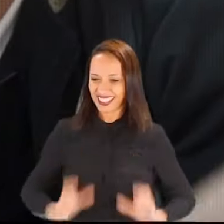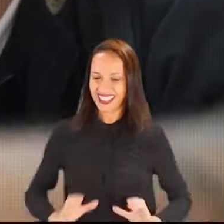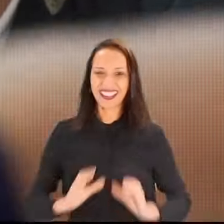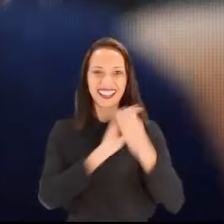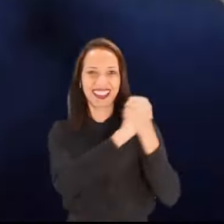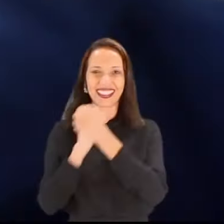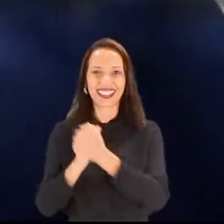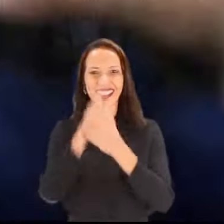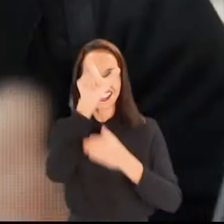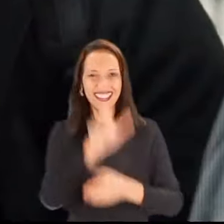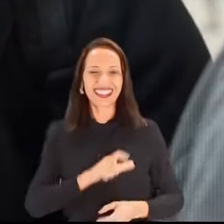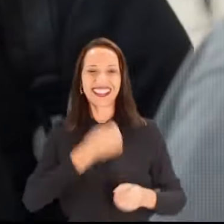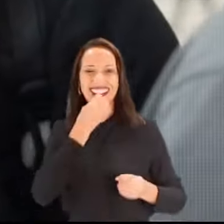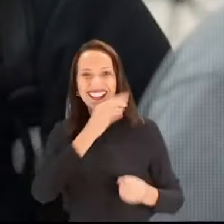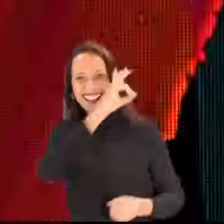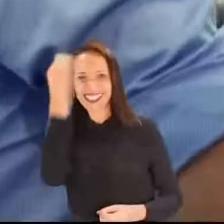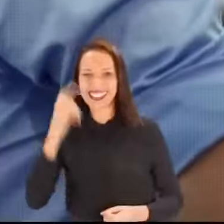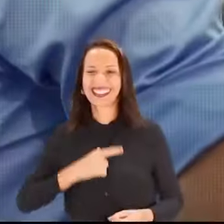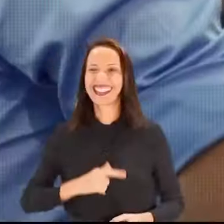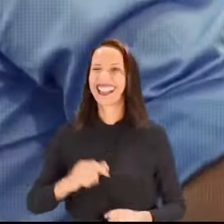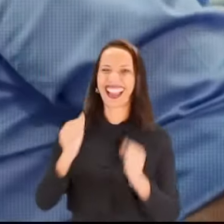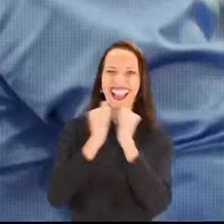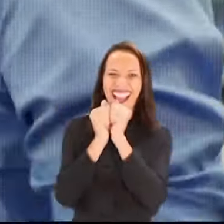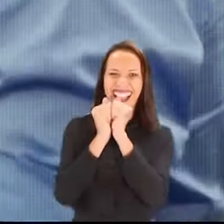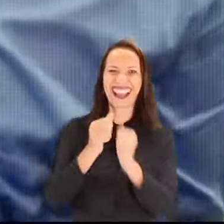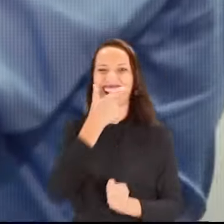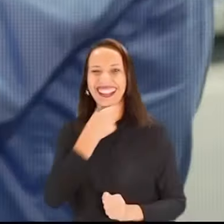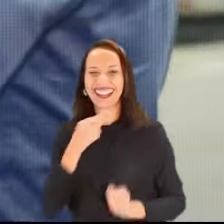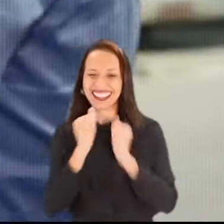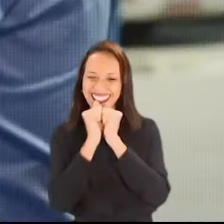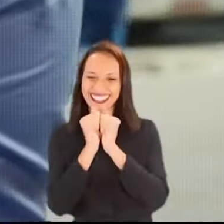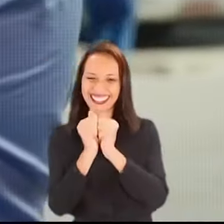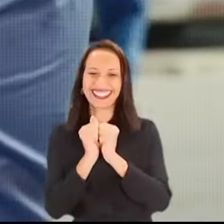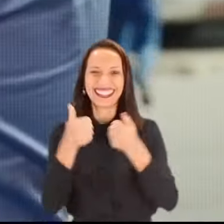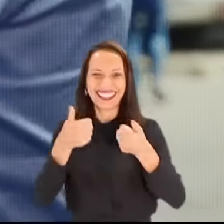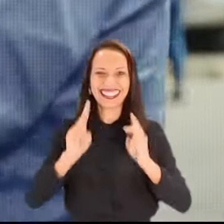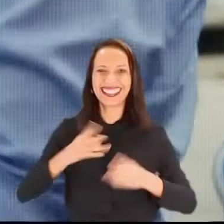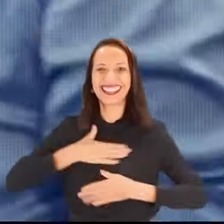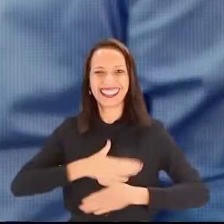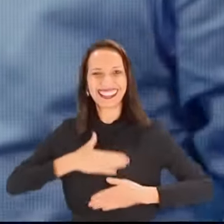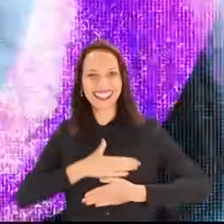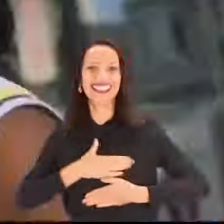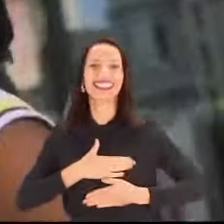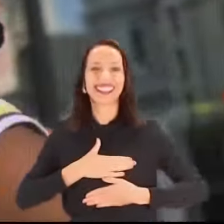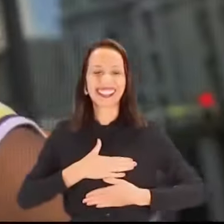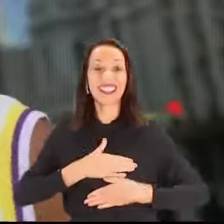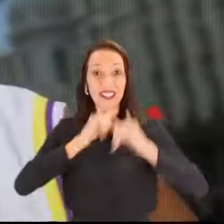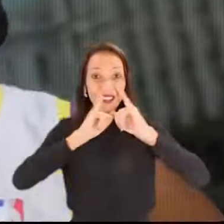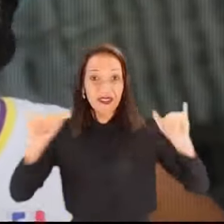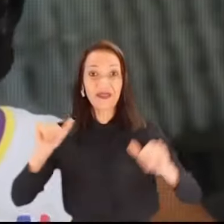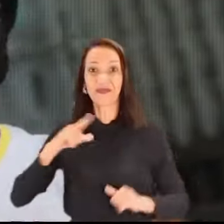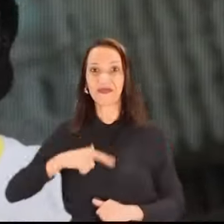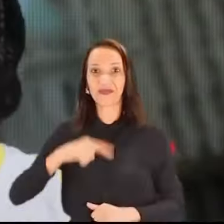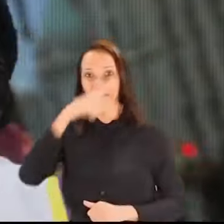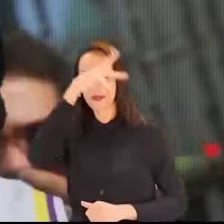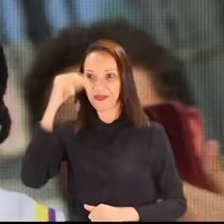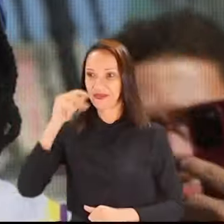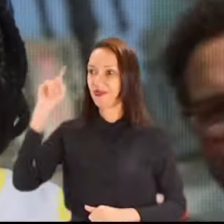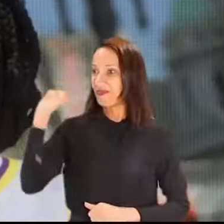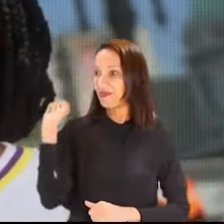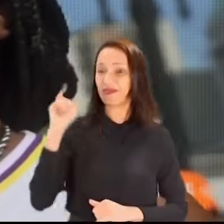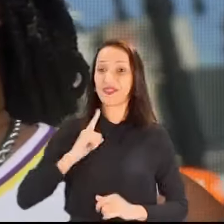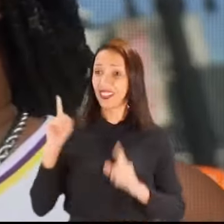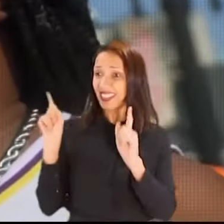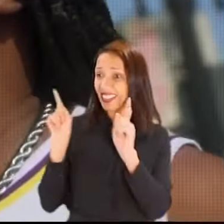cidadania. Parabéns. Obrigado, pro senhor. Satisfação. Boa sorte, viu? É bolo! Tamo junto, viu? Satisfação. Eu fiz o digo da prefeita Marta